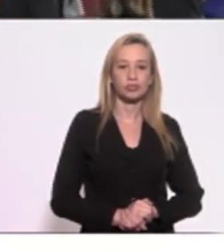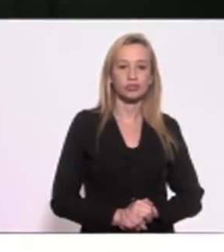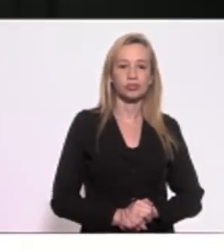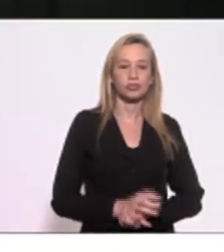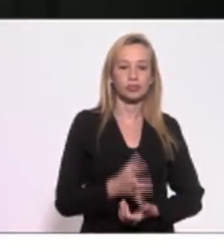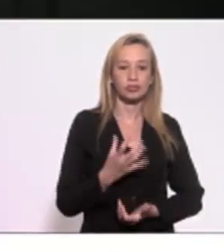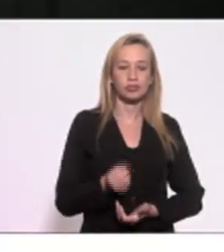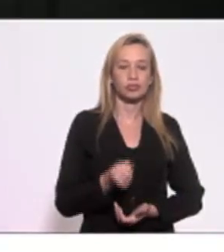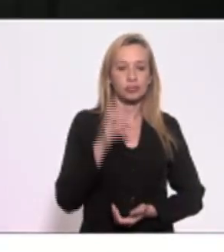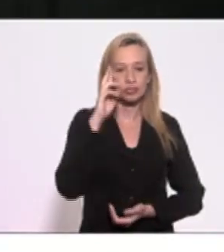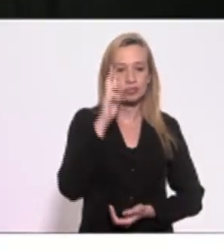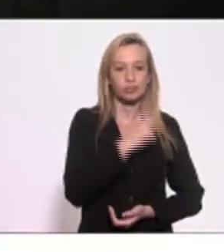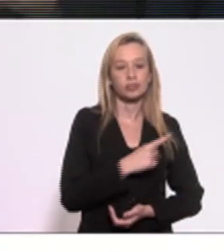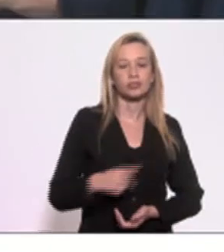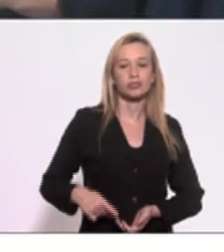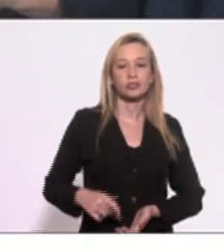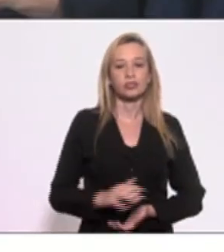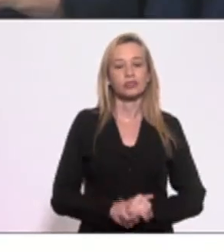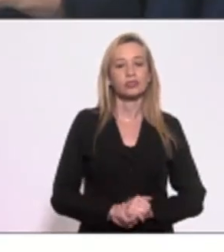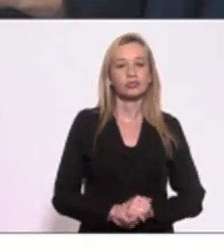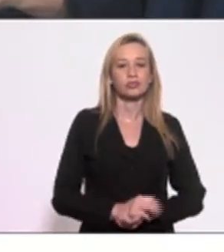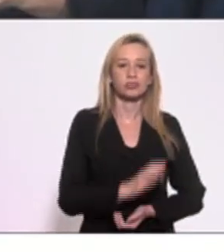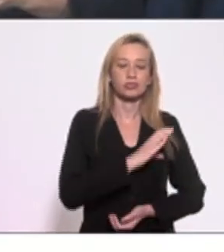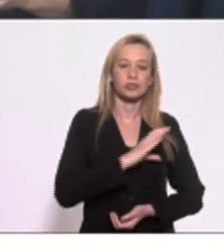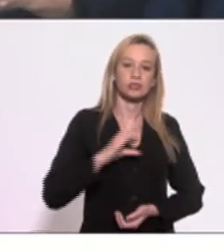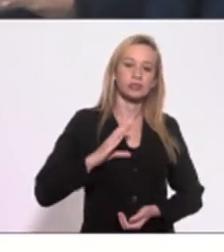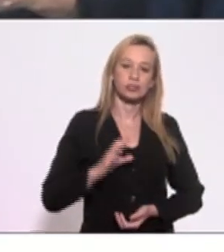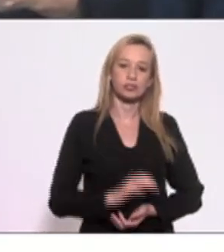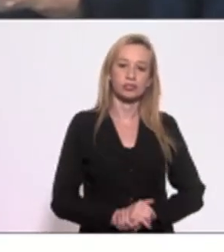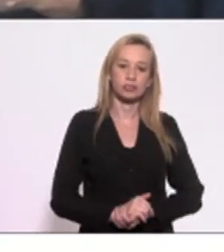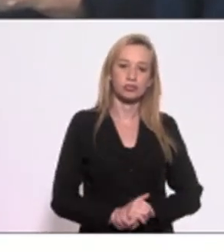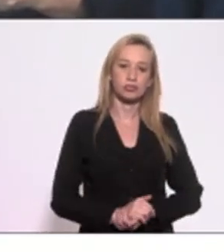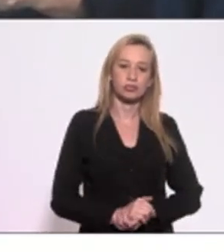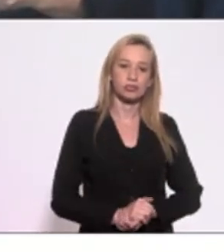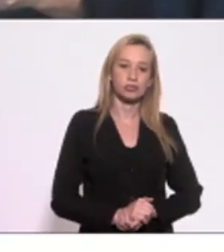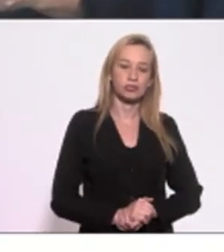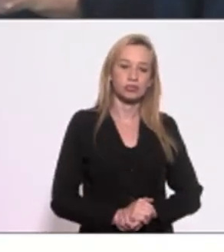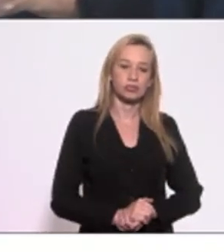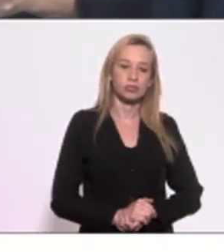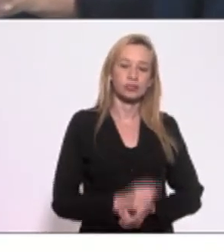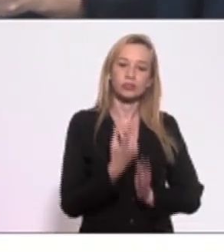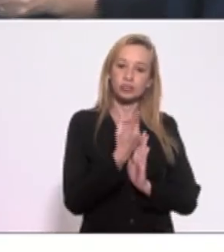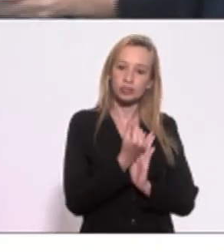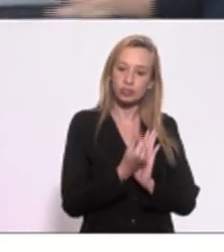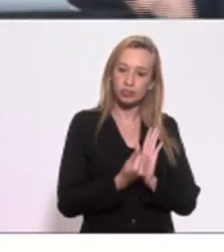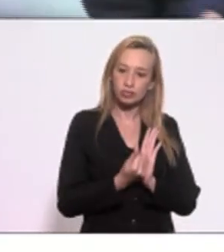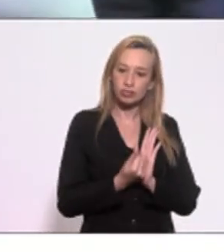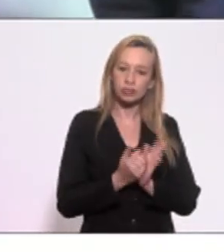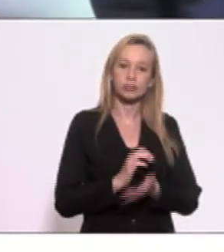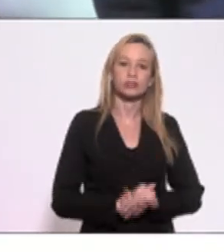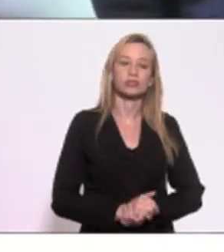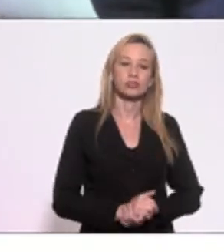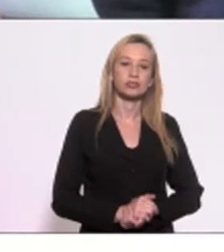Favorável, senhor presidente. Pela Comissão de Orçamento,